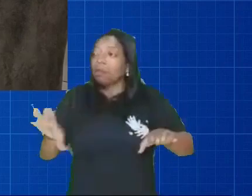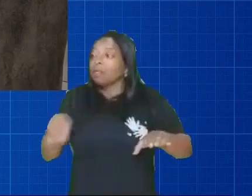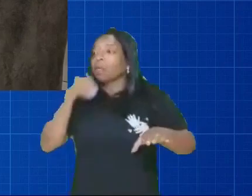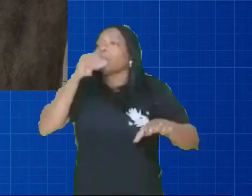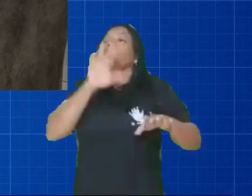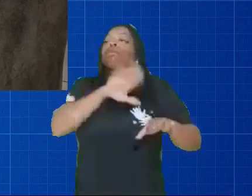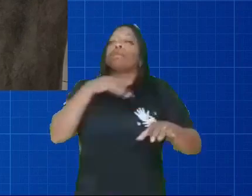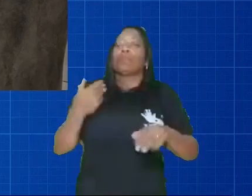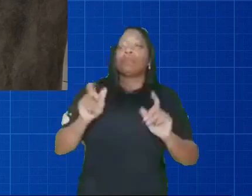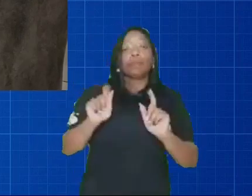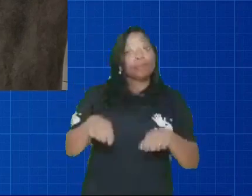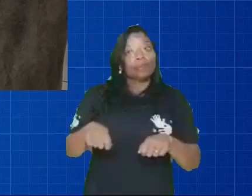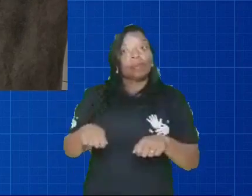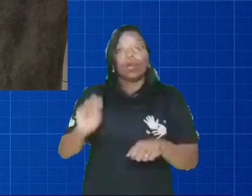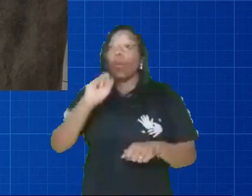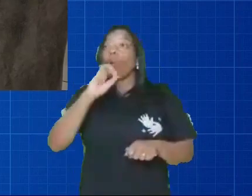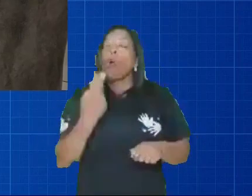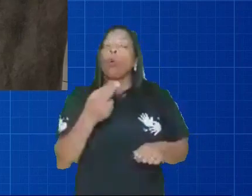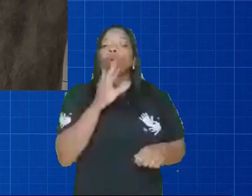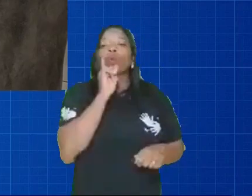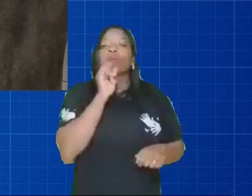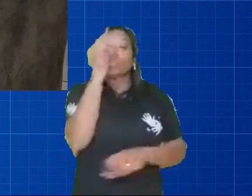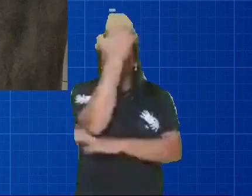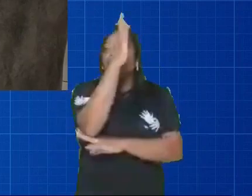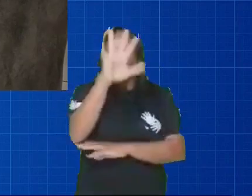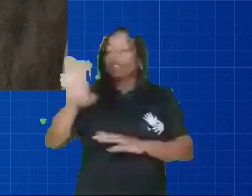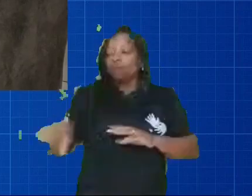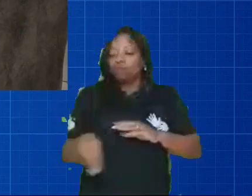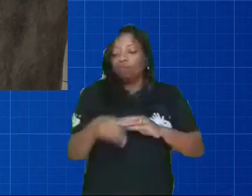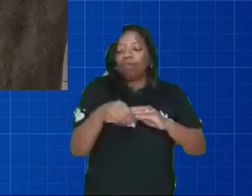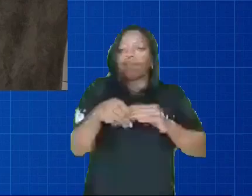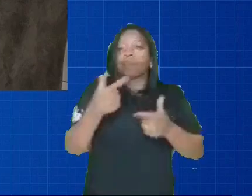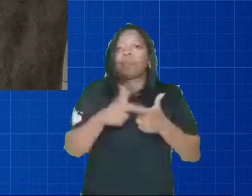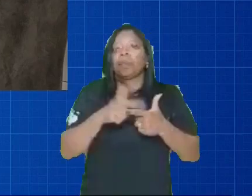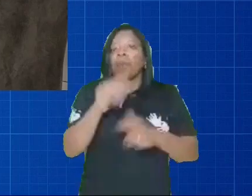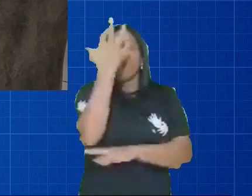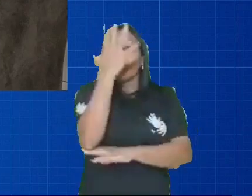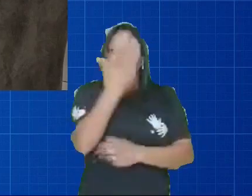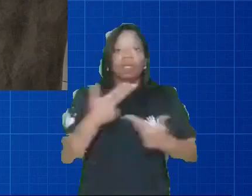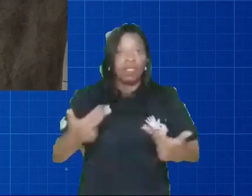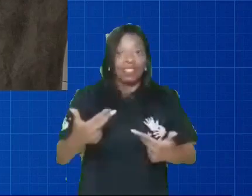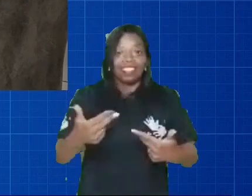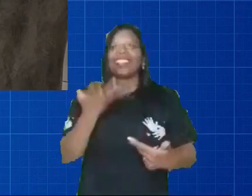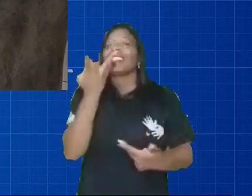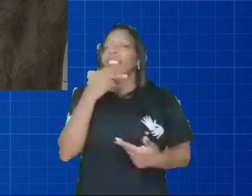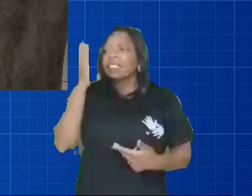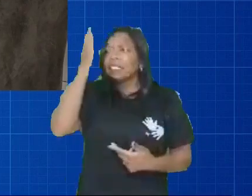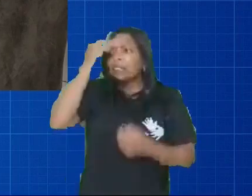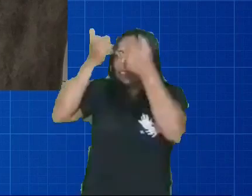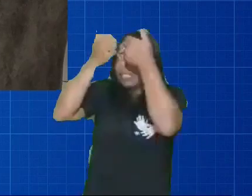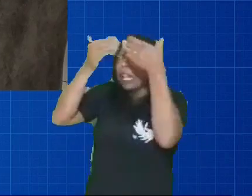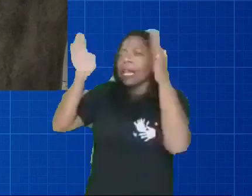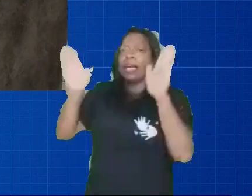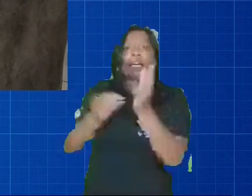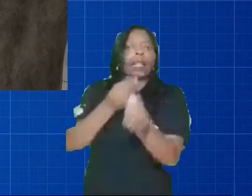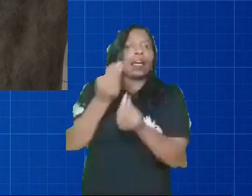solo, ela vai morrer, vai influenciar a araucária. Também vai juntar lixo e vai chegar no rio. Então as crianças gostaram muito disso, desse processo de